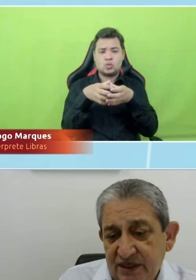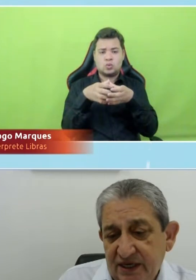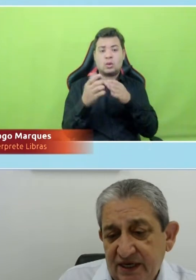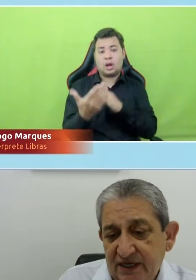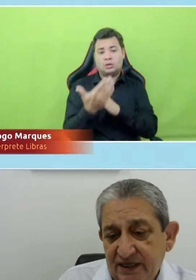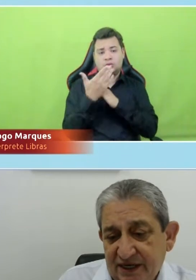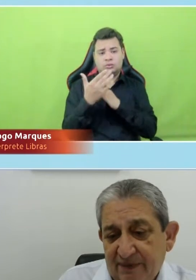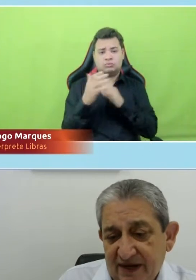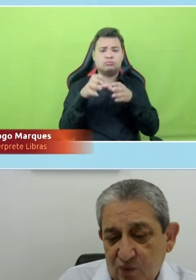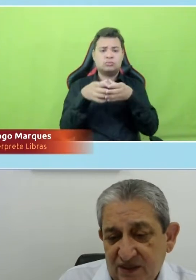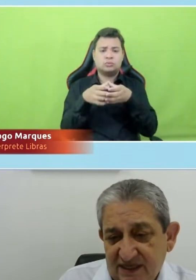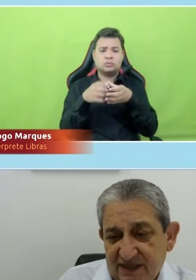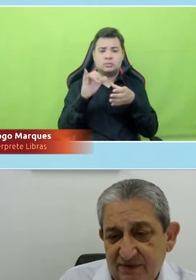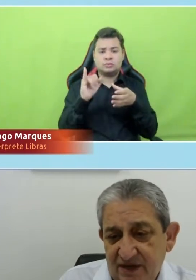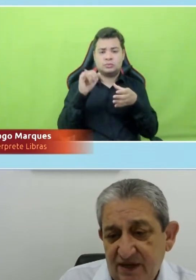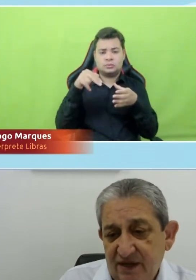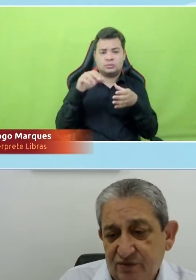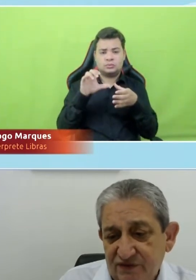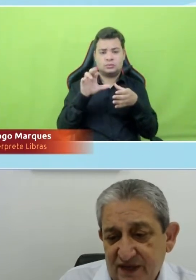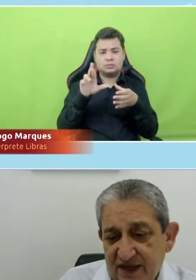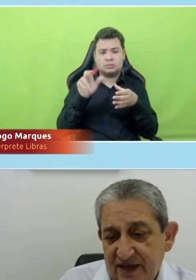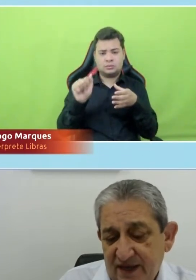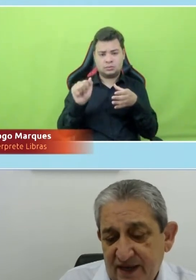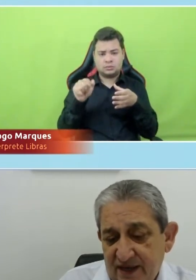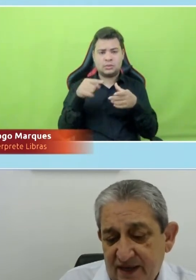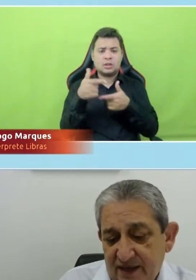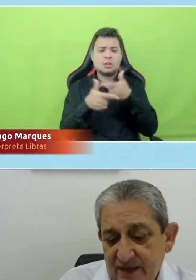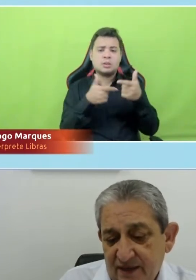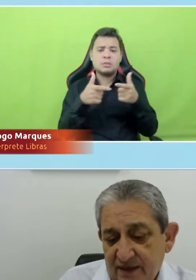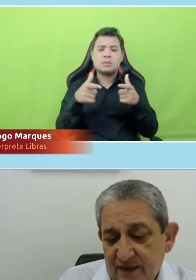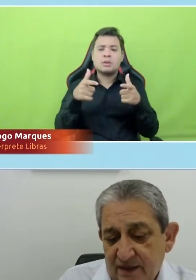que ele trabalha com assentamentos, né,